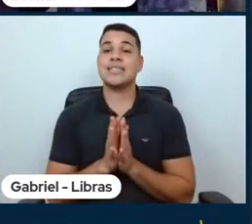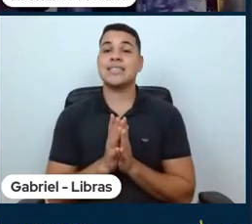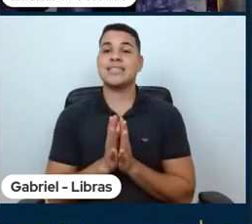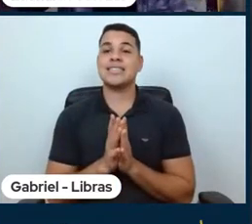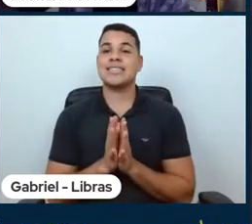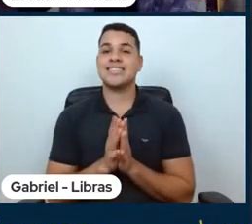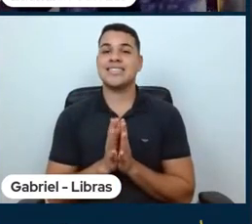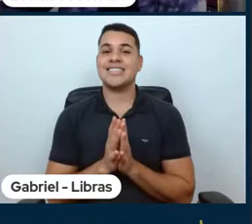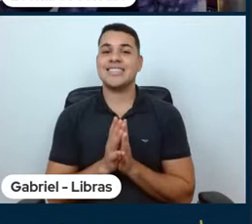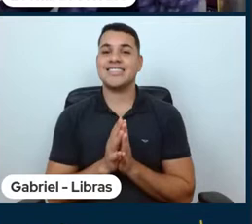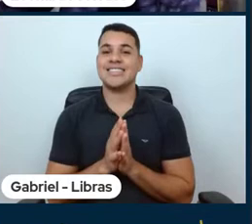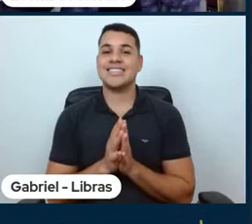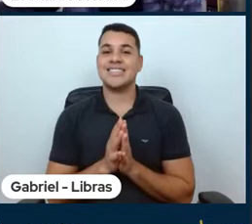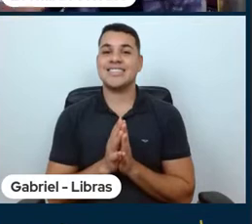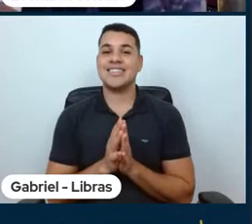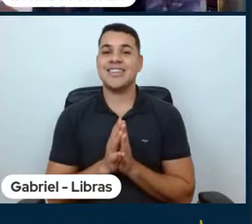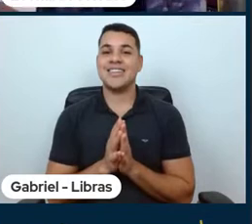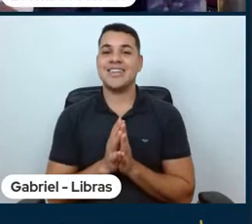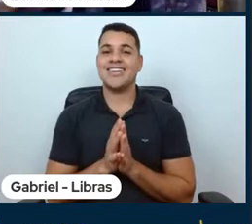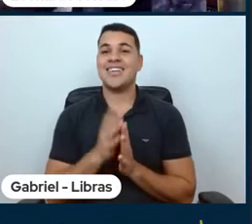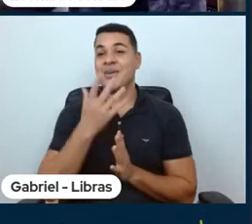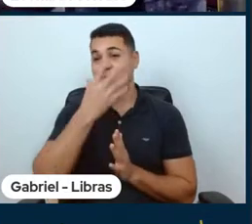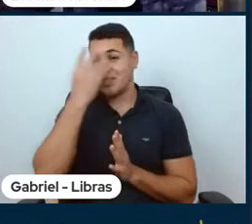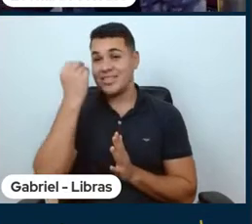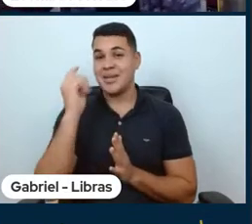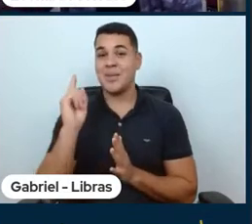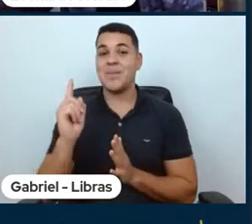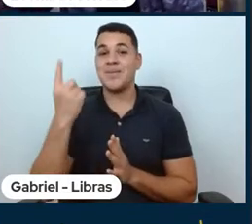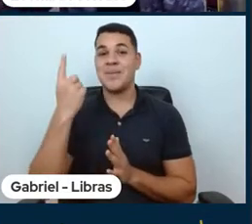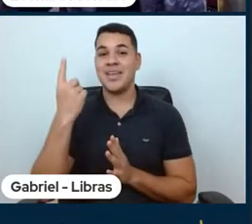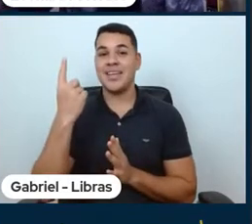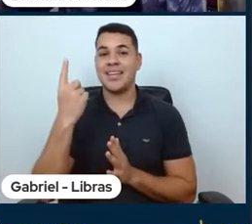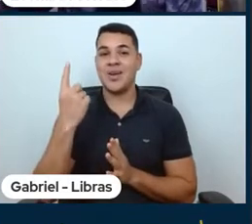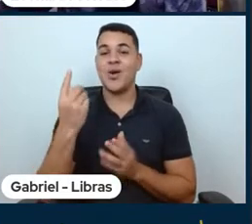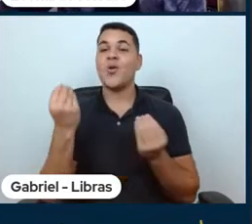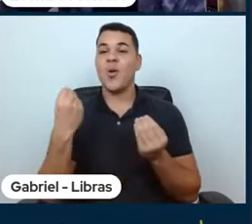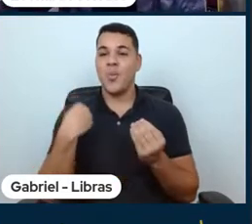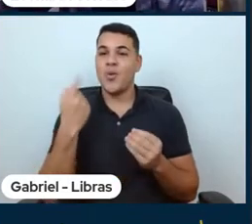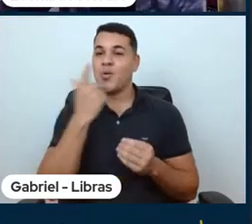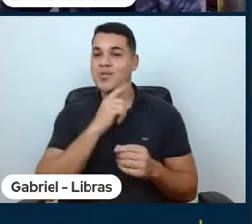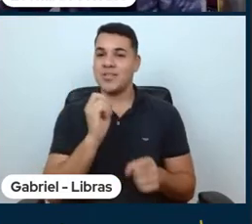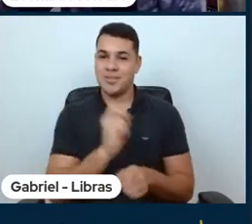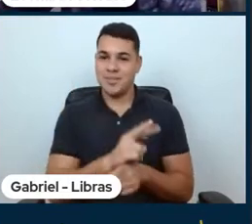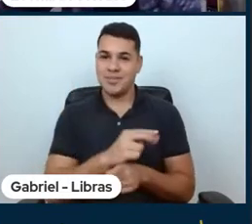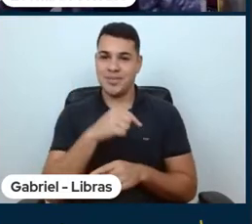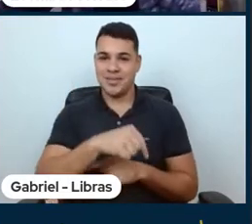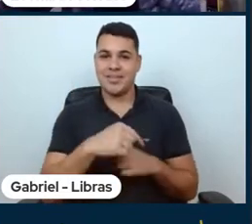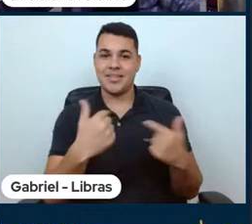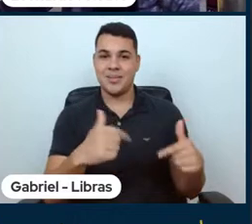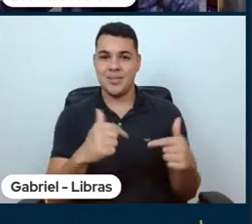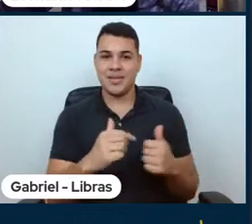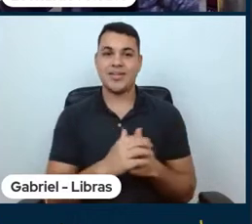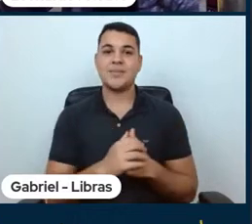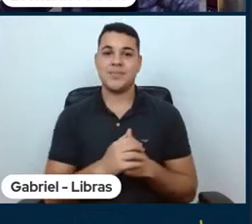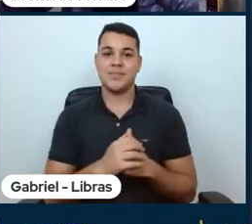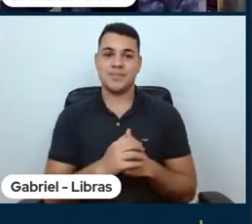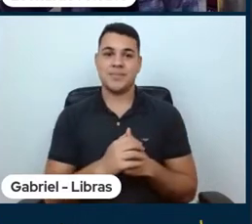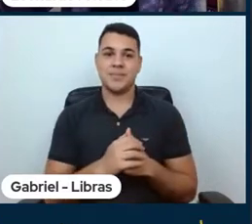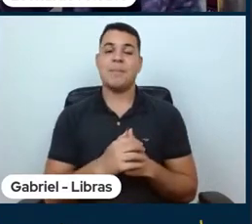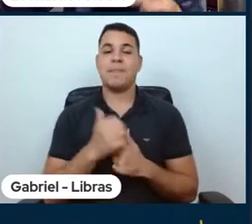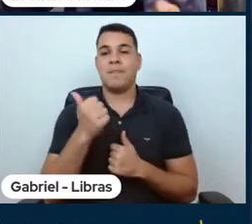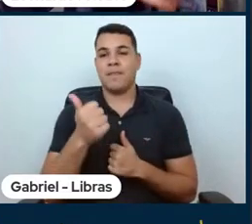Desculpa. Até esqueci qual que é a primeira. Qual que é a primeira? Como é que eu vim trabalhar aqui, né? Como é que eu consegui, Como é né, que foi o chegar aqui? processo